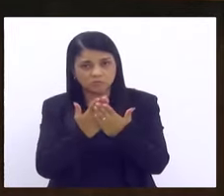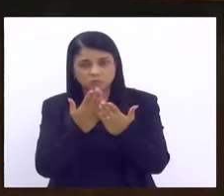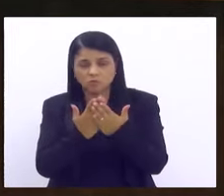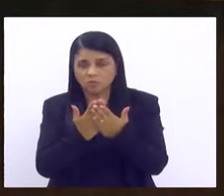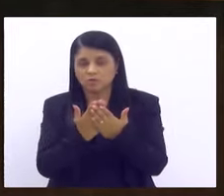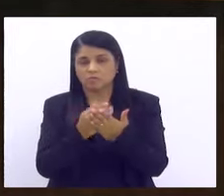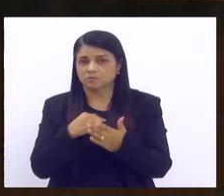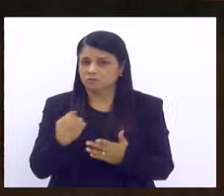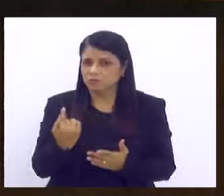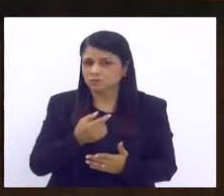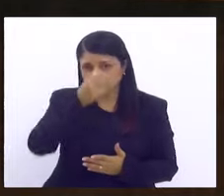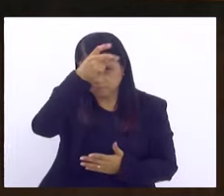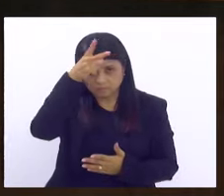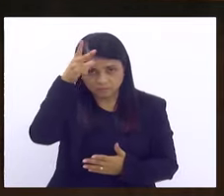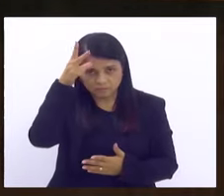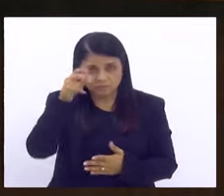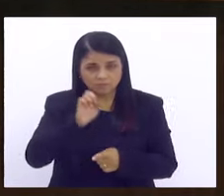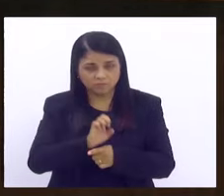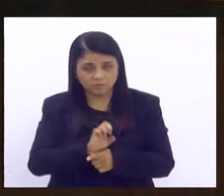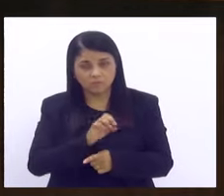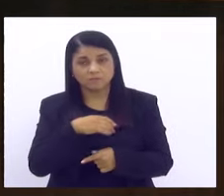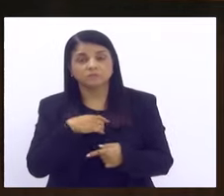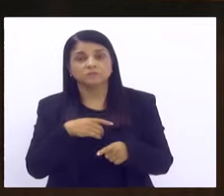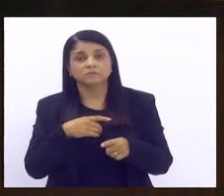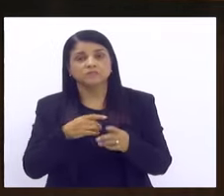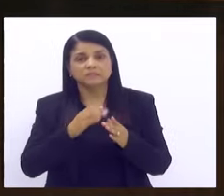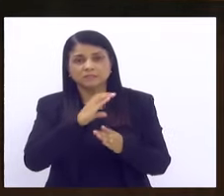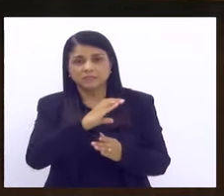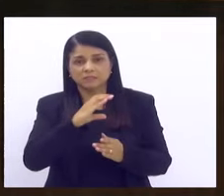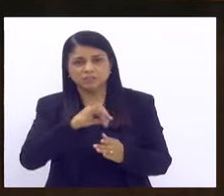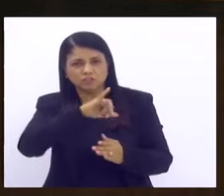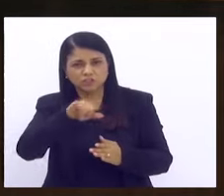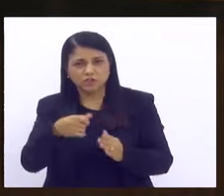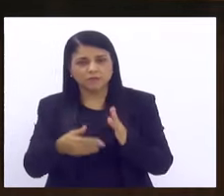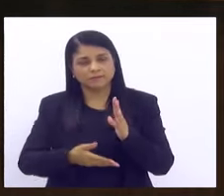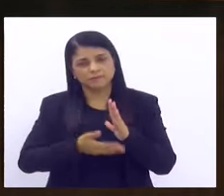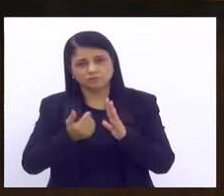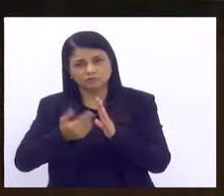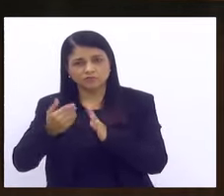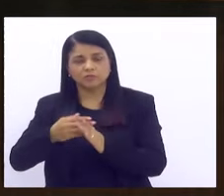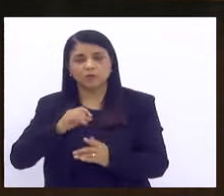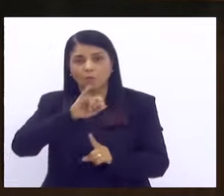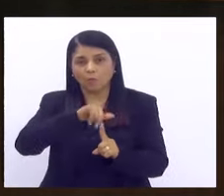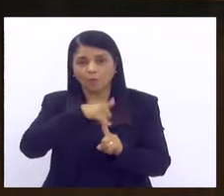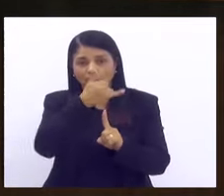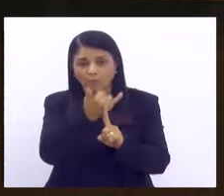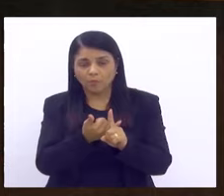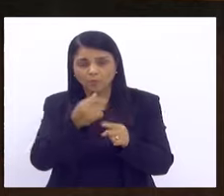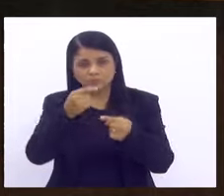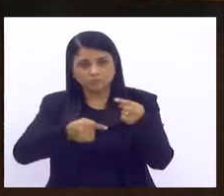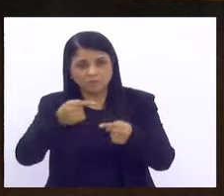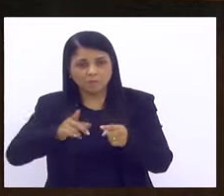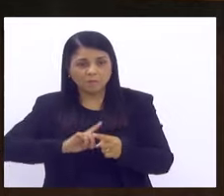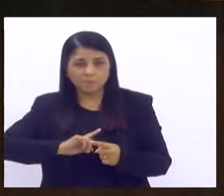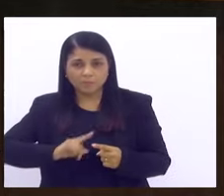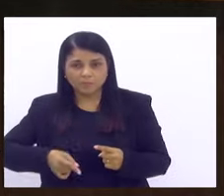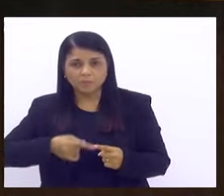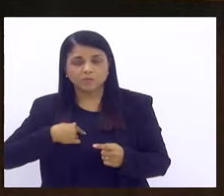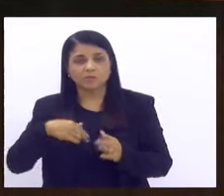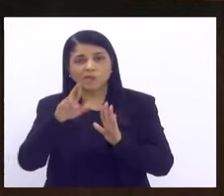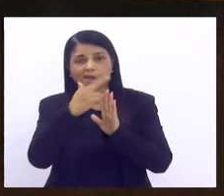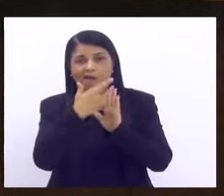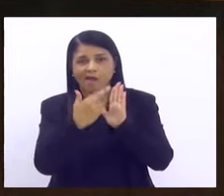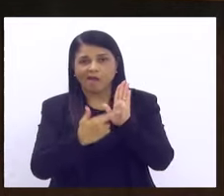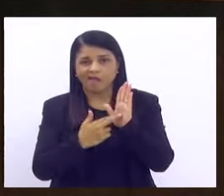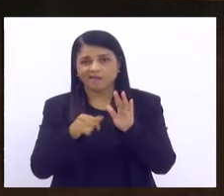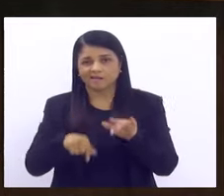escolas e a CCJ aceita uma emenda que retira bullying do debate, ou seja, está proibido, segundo a norma da